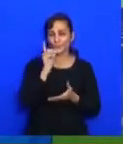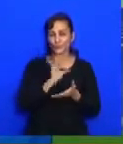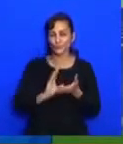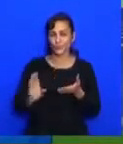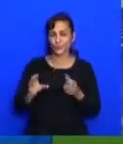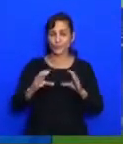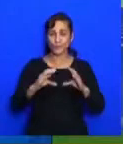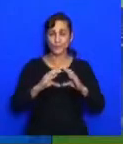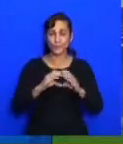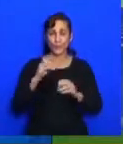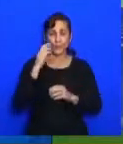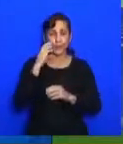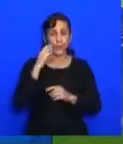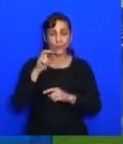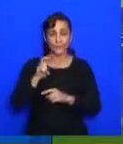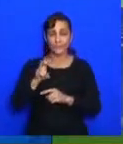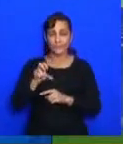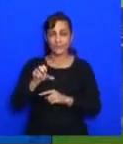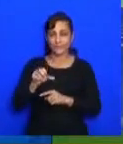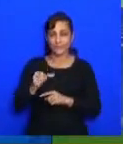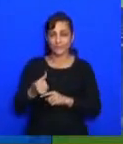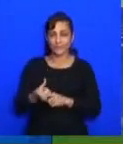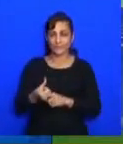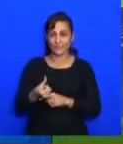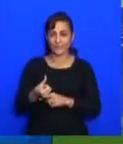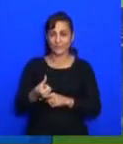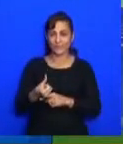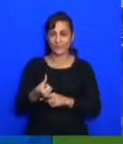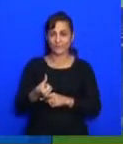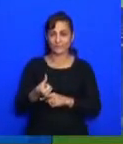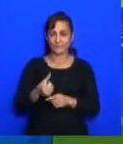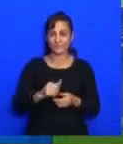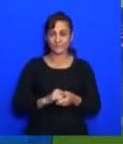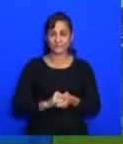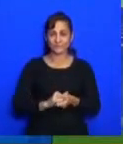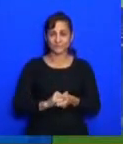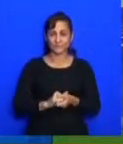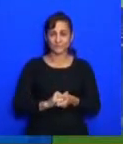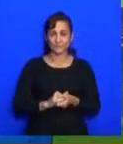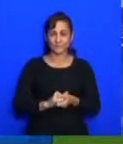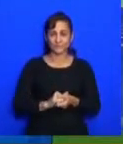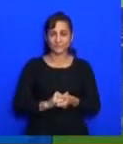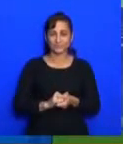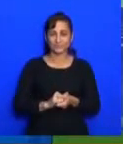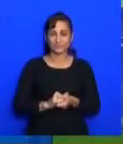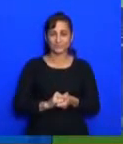Bola rosa, número 56. Rosa, 56.